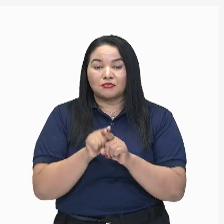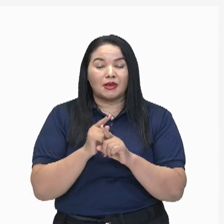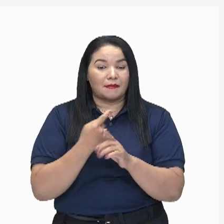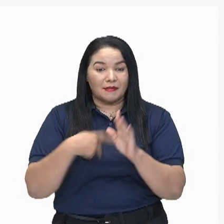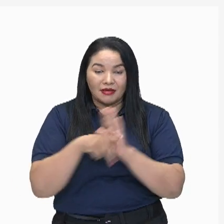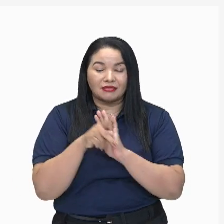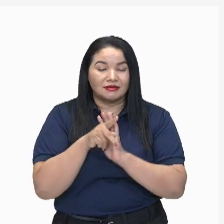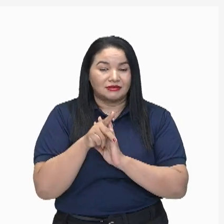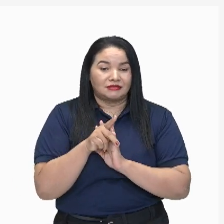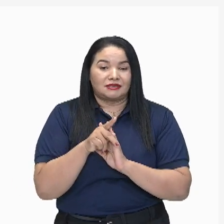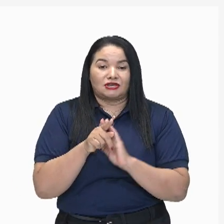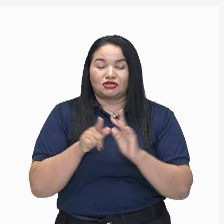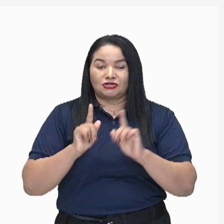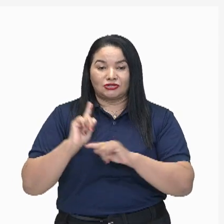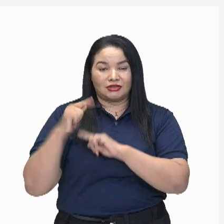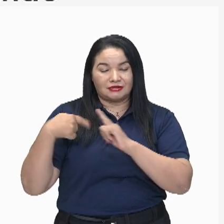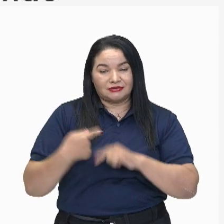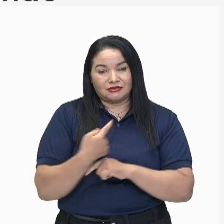de 45.